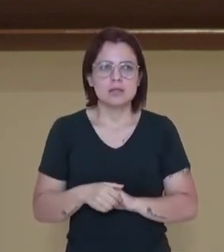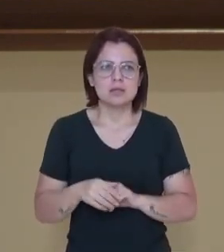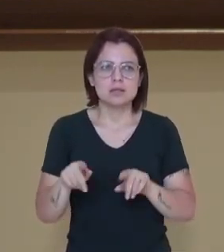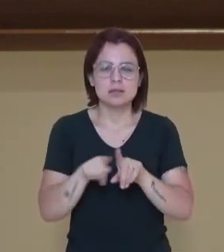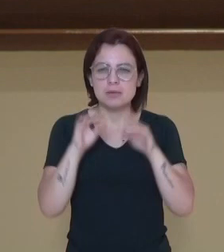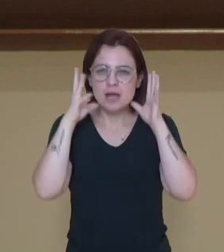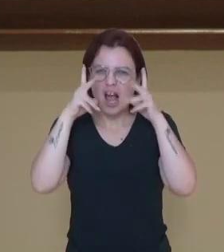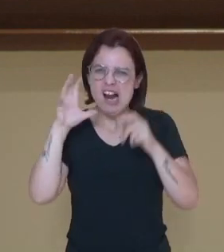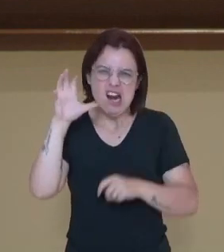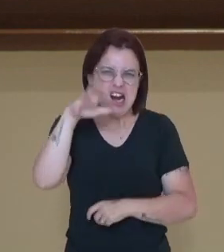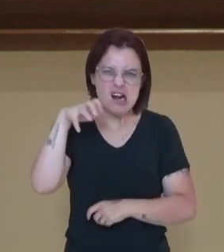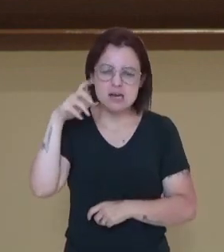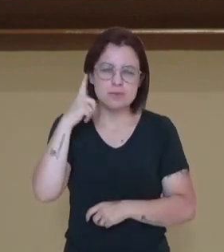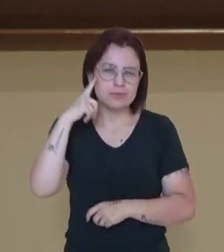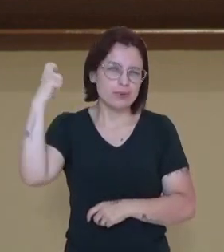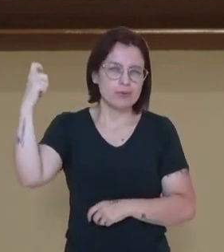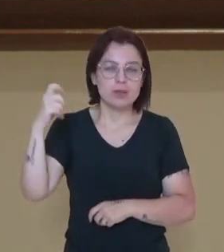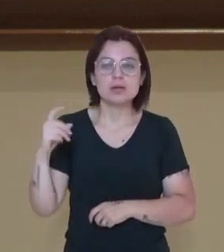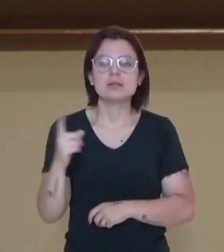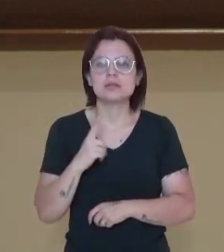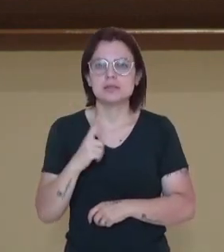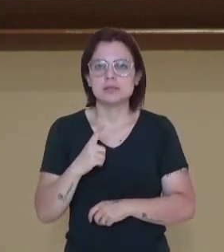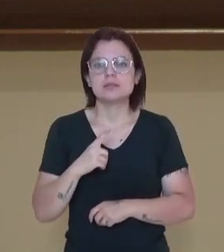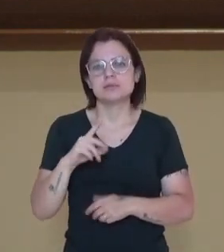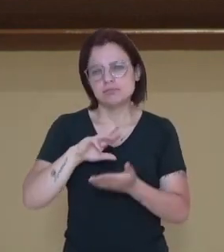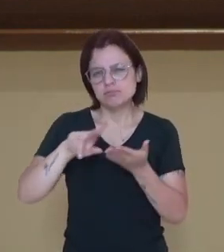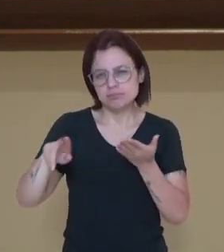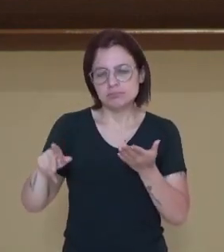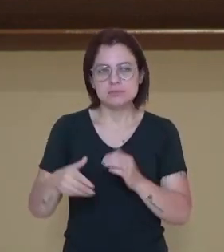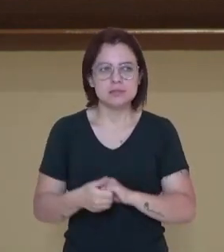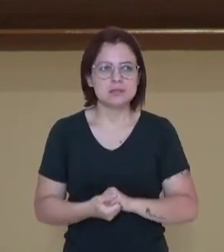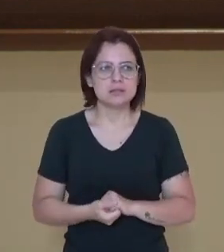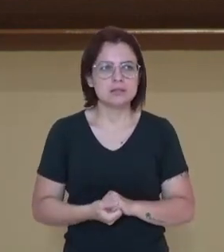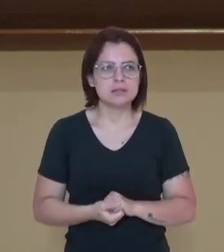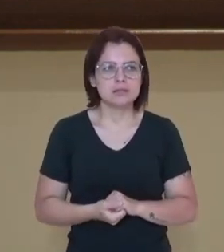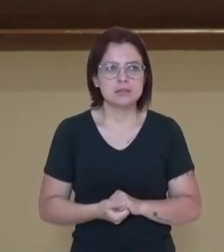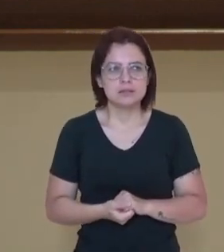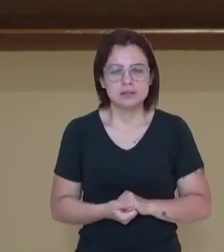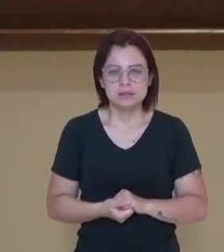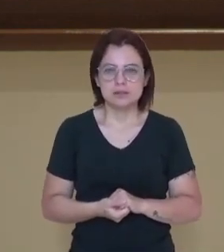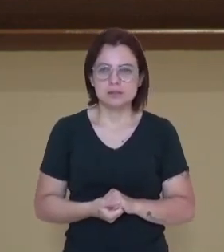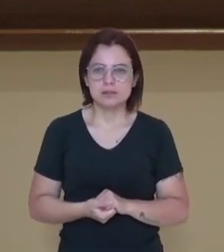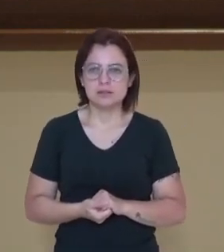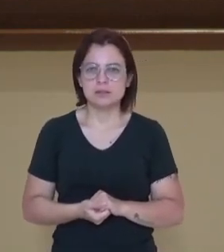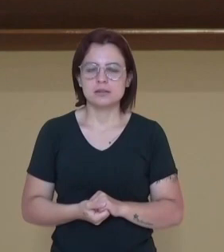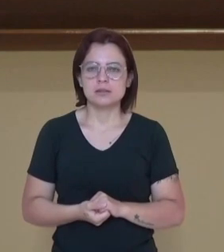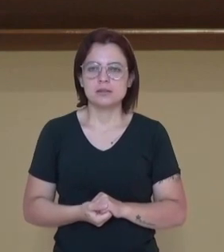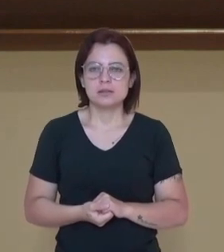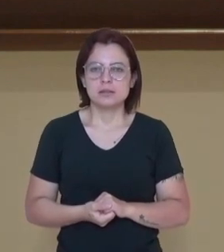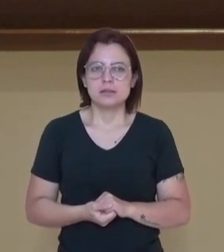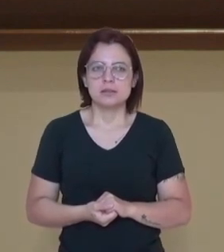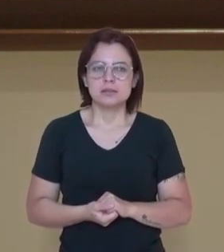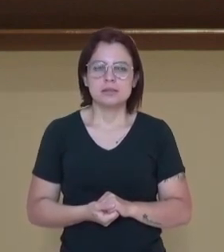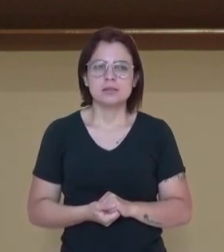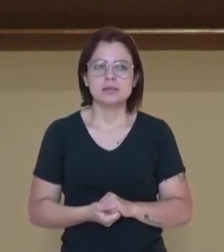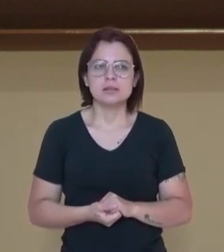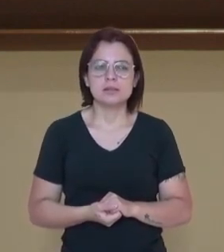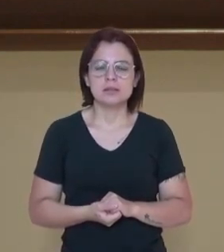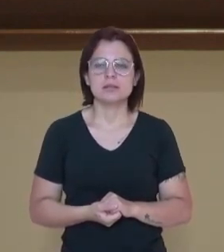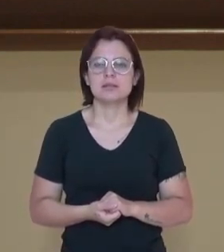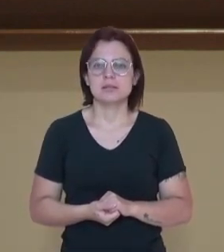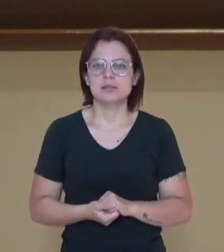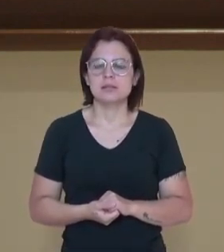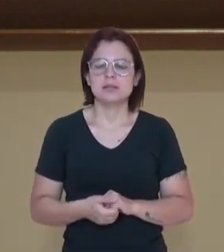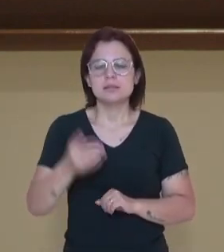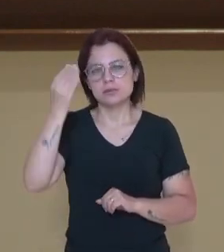Perdão, agora me fugiu a memória, nem sei dizer se haviam leões nos tempos primitivos, na verdade nunca nem pesquisei a respeito, mas os pássaros